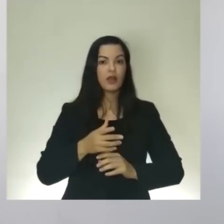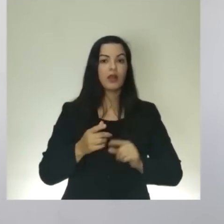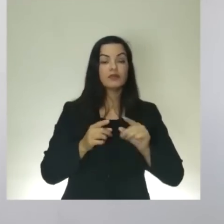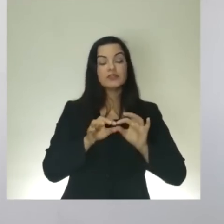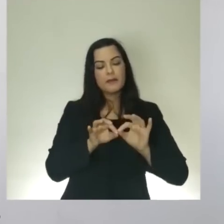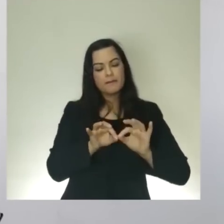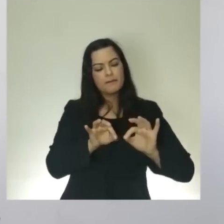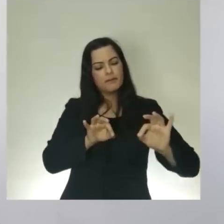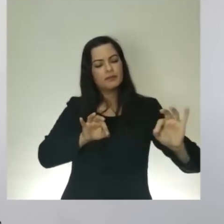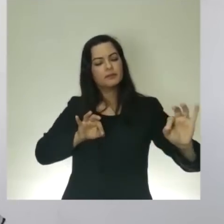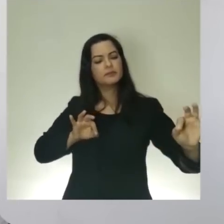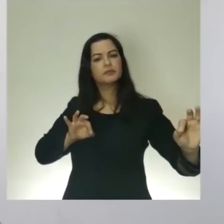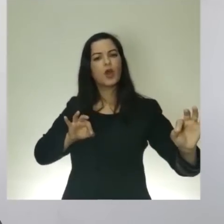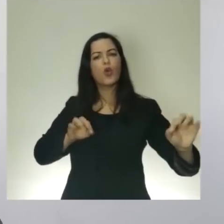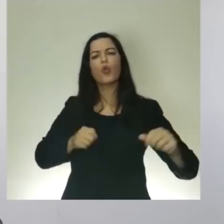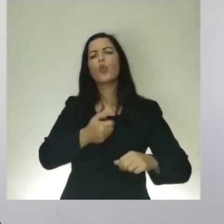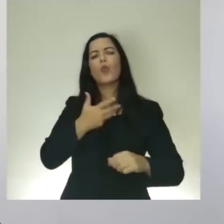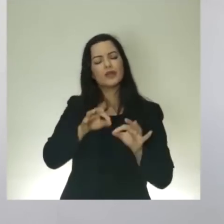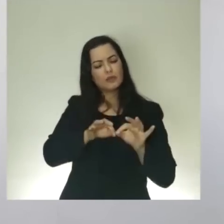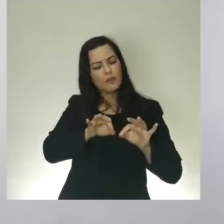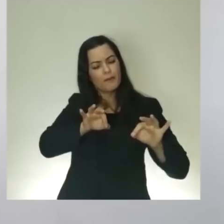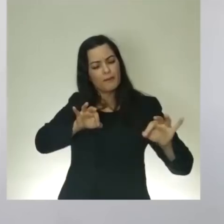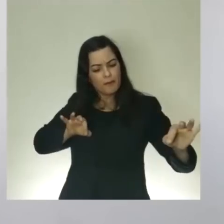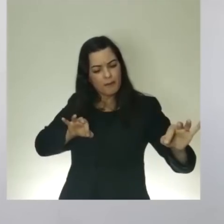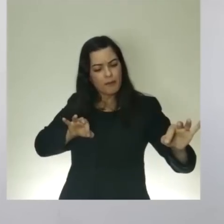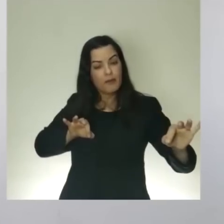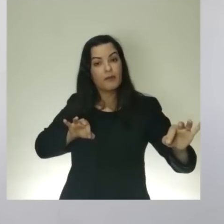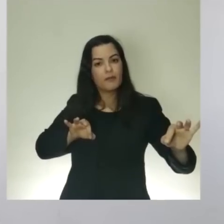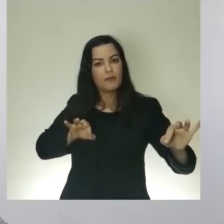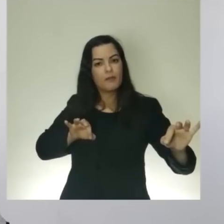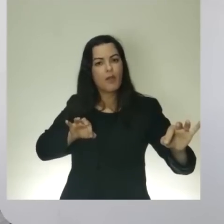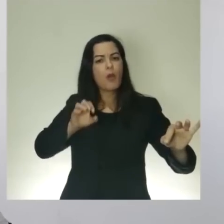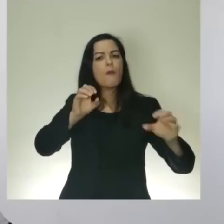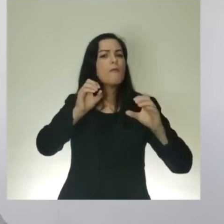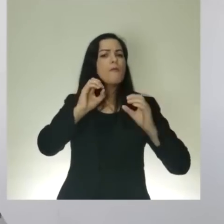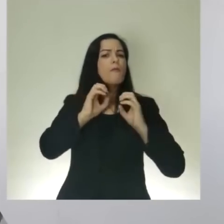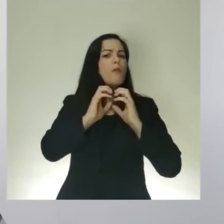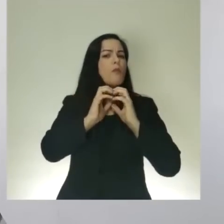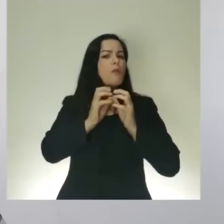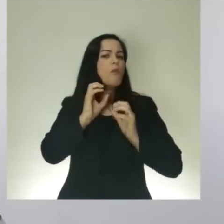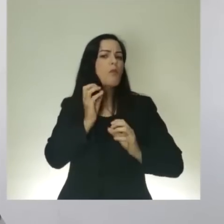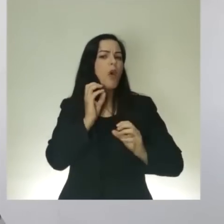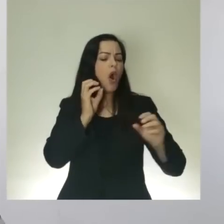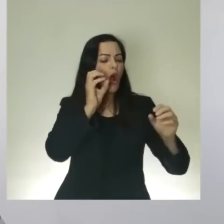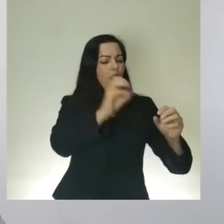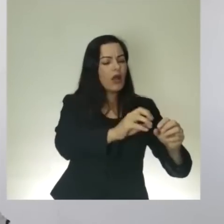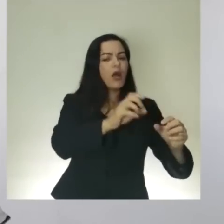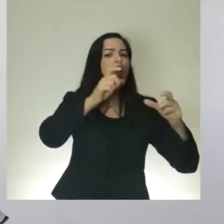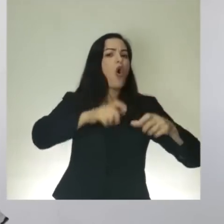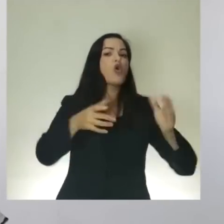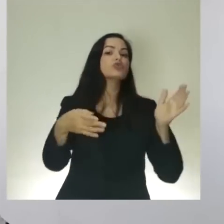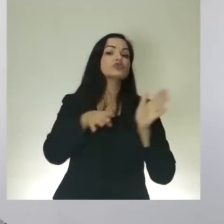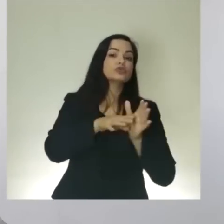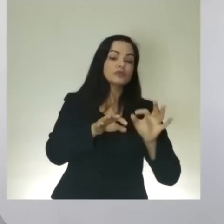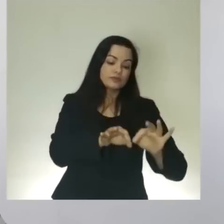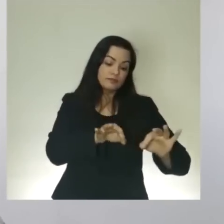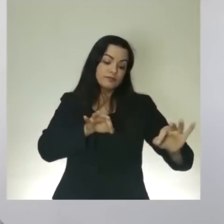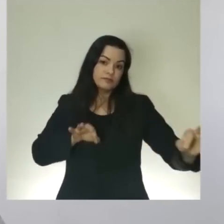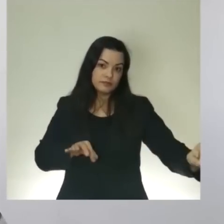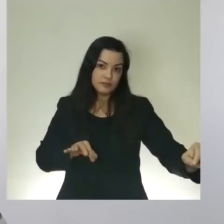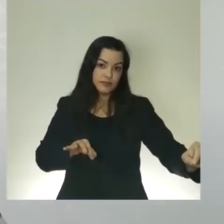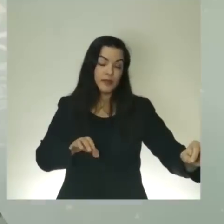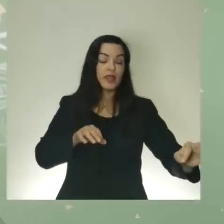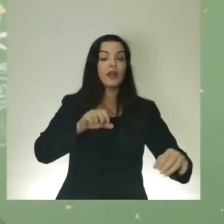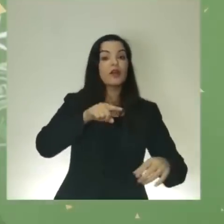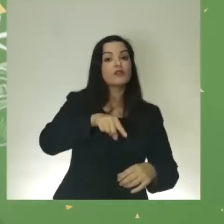a distância que essa bolinha de meia alcançou. Como que você pode fazer isso? Se você tiver uma trena,